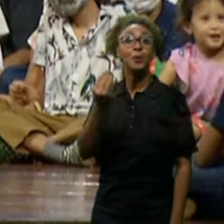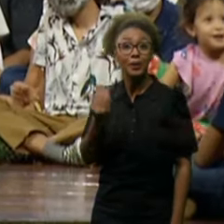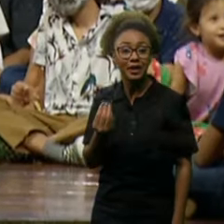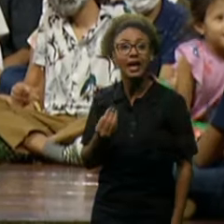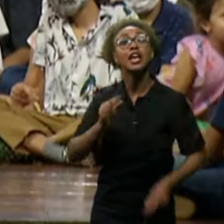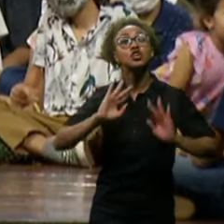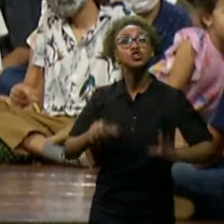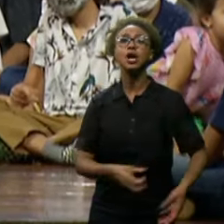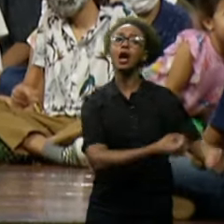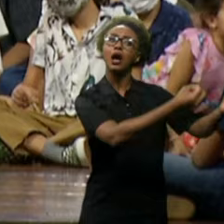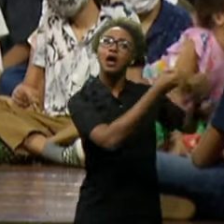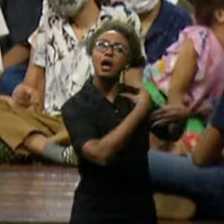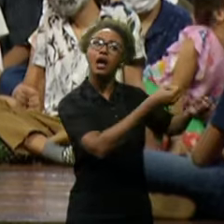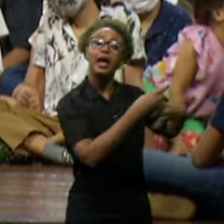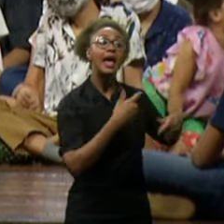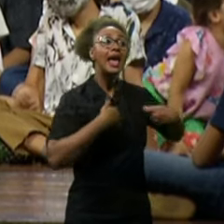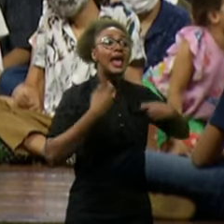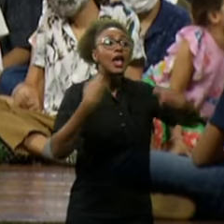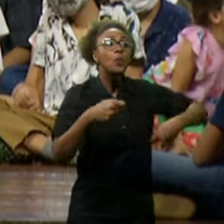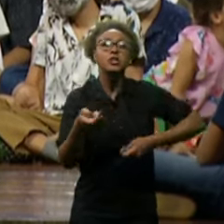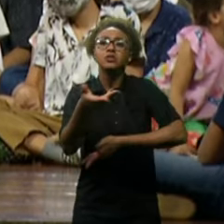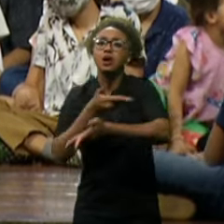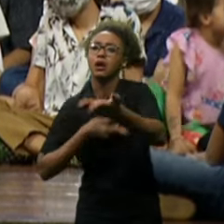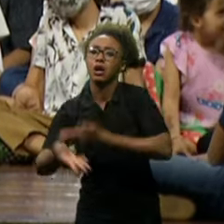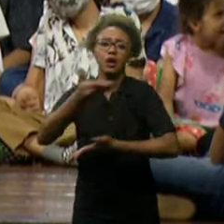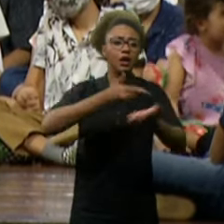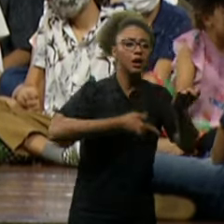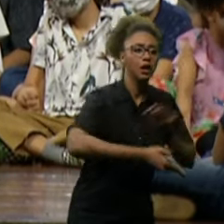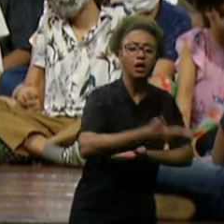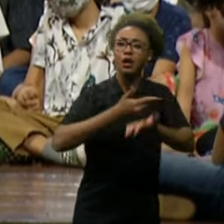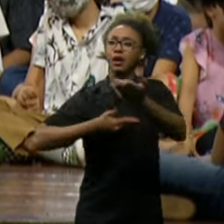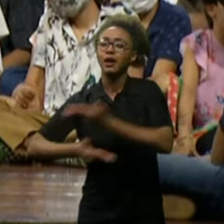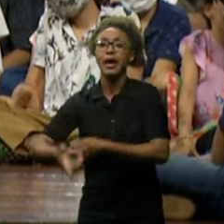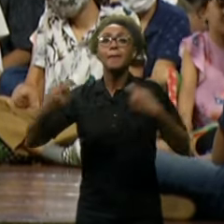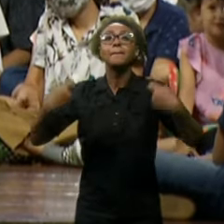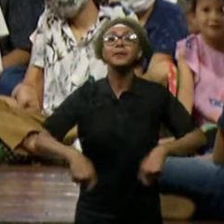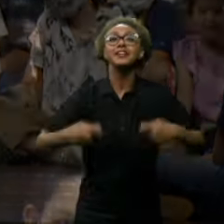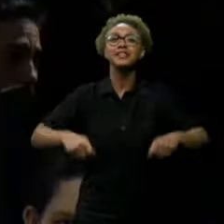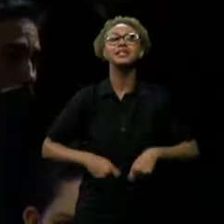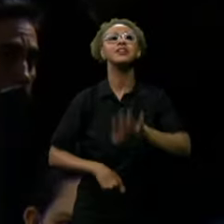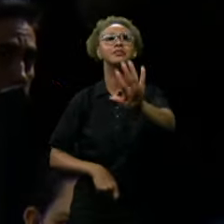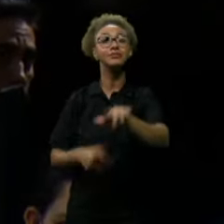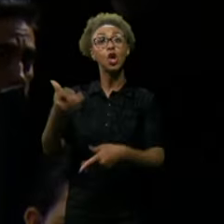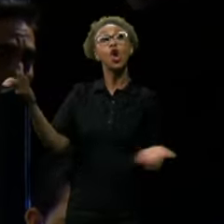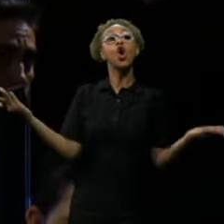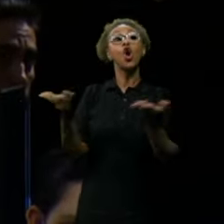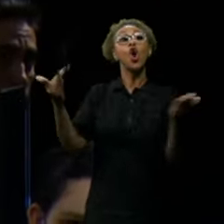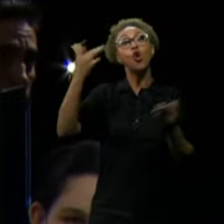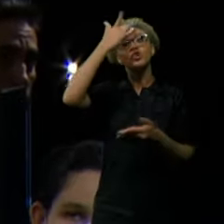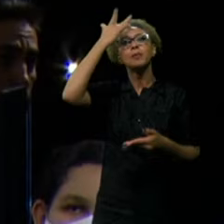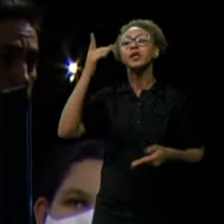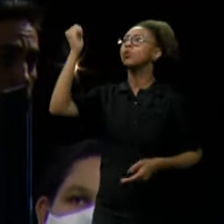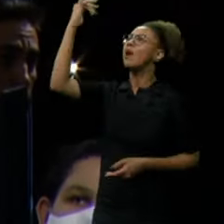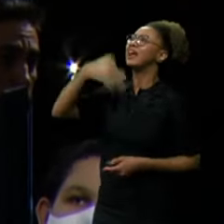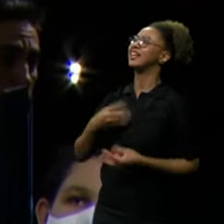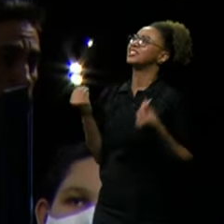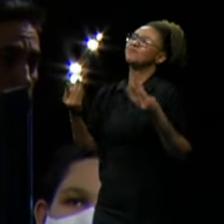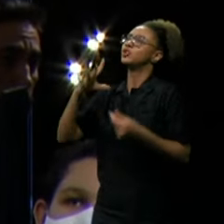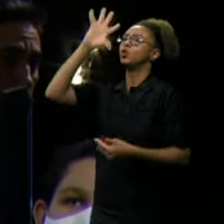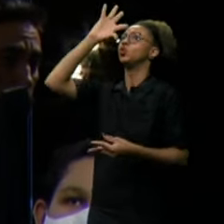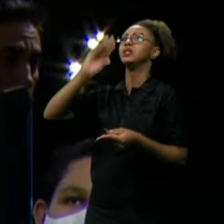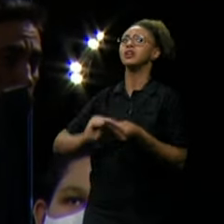cresceu aprendendo que tem que pagar É porque tem gente com dificuldade de lidar com a graça de Deus